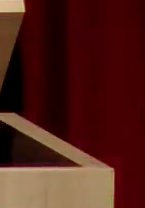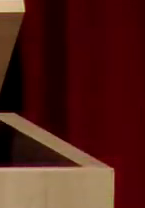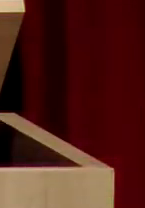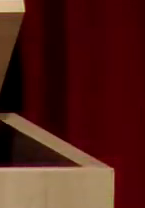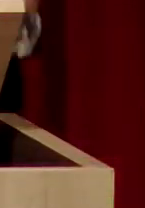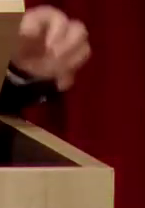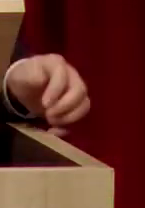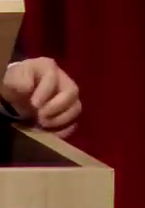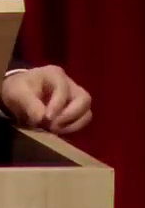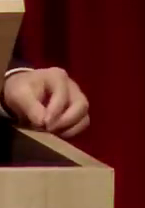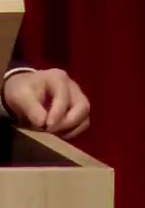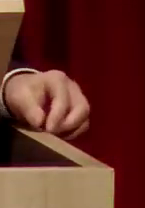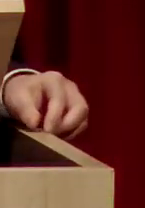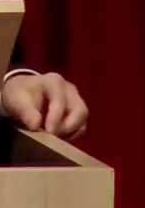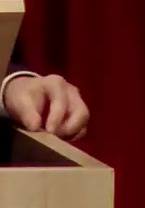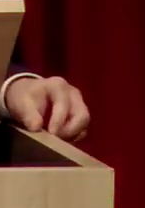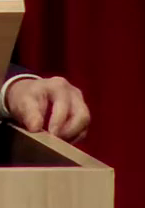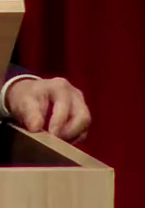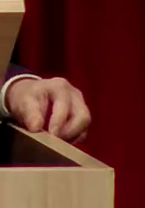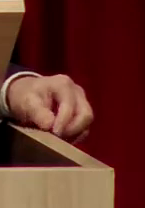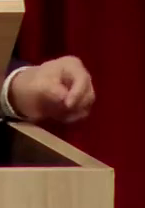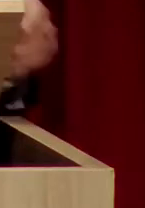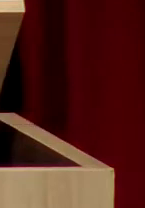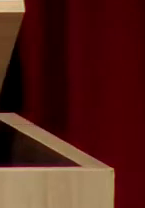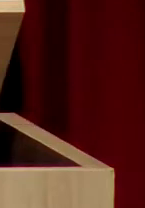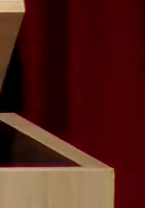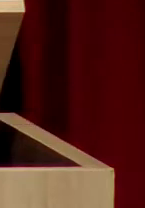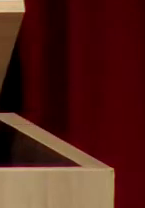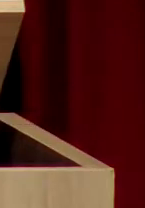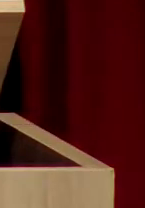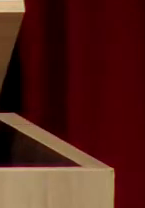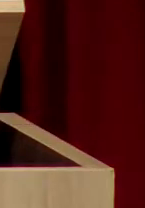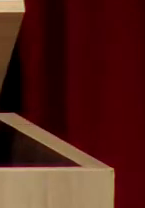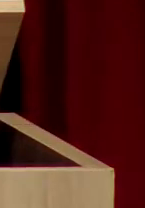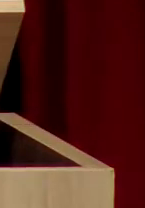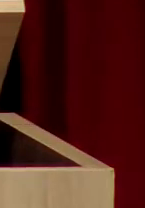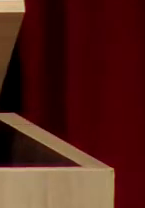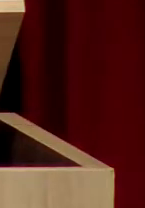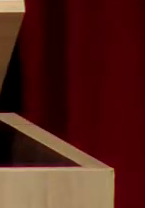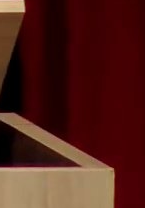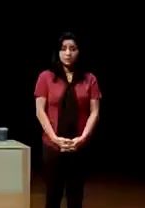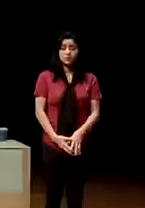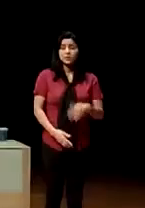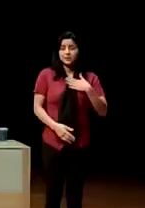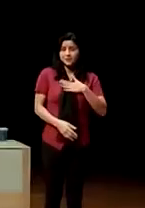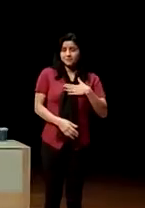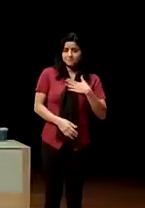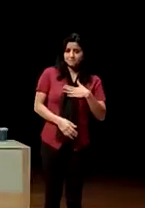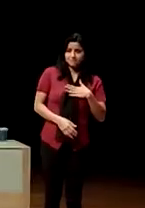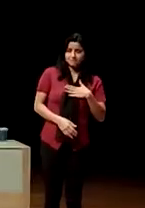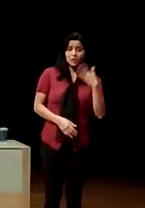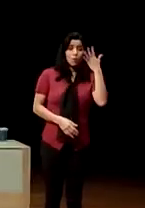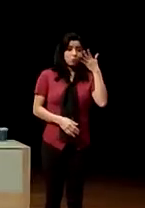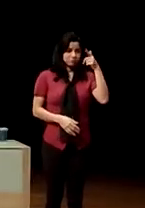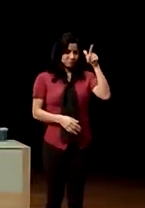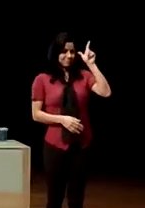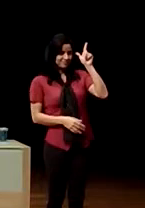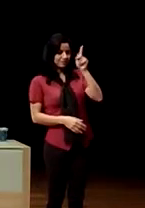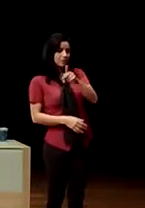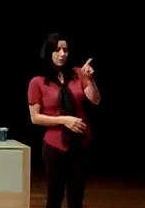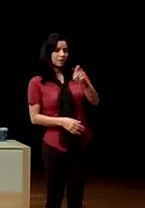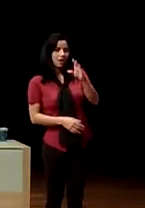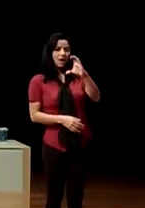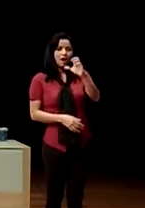the presentation of Professor Kalde yesterday. Eu gostei da apresentação do